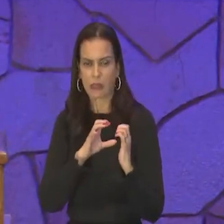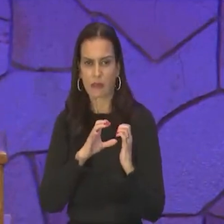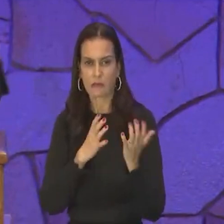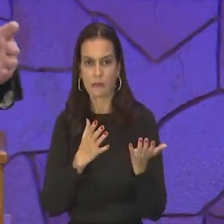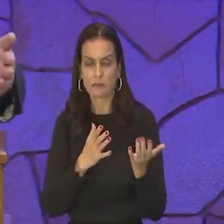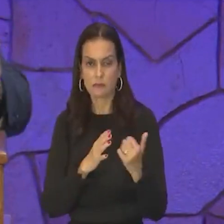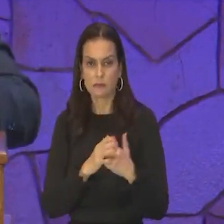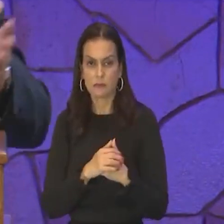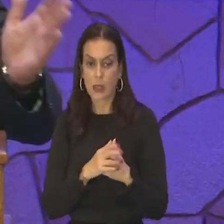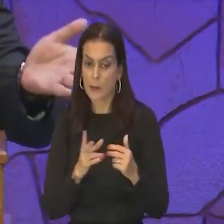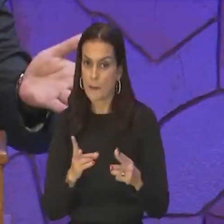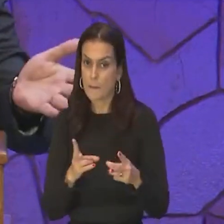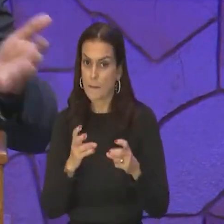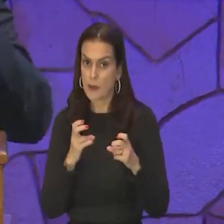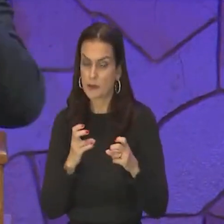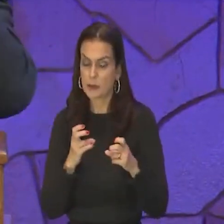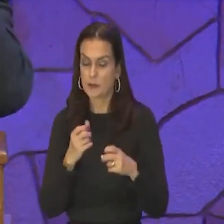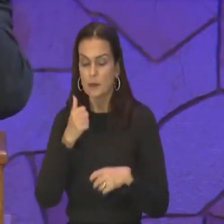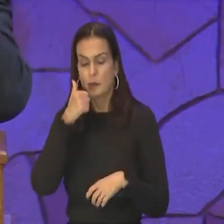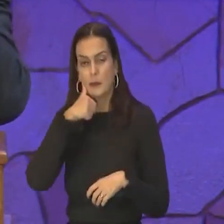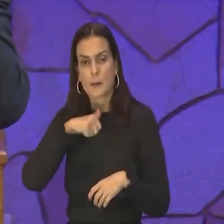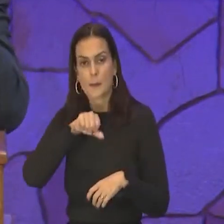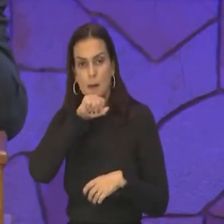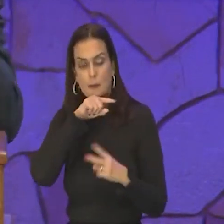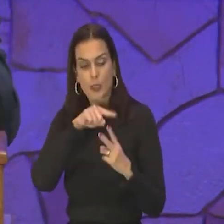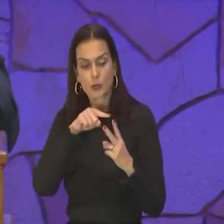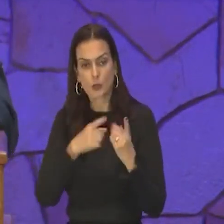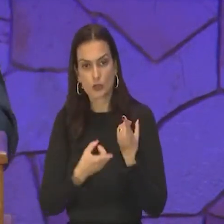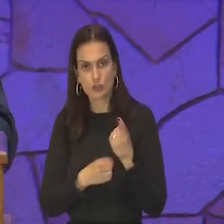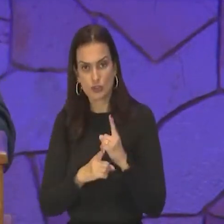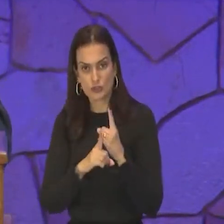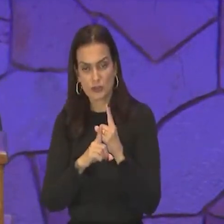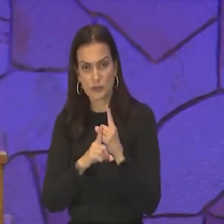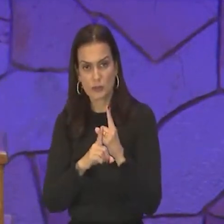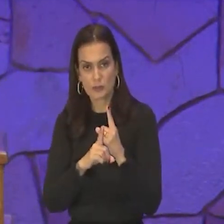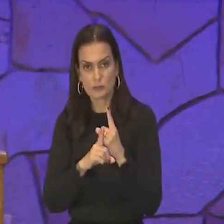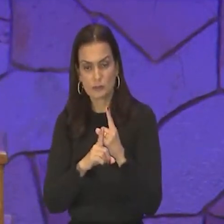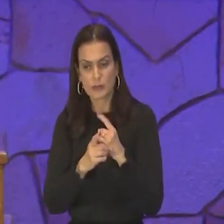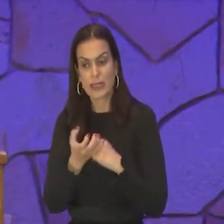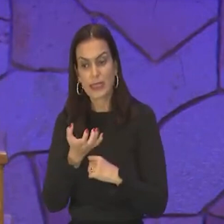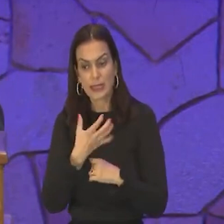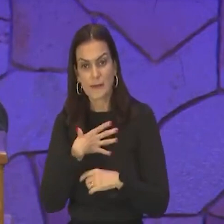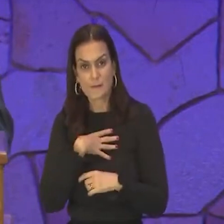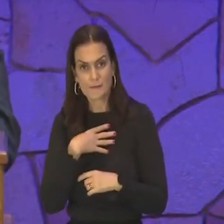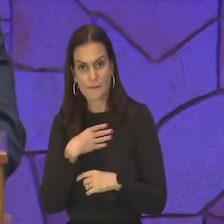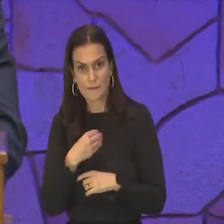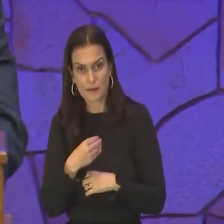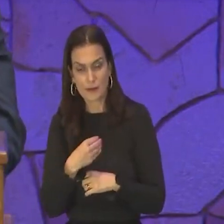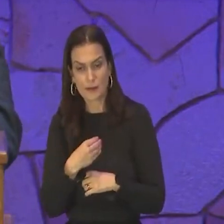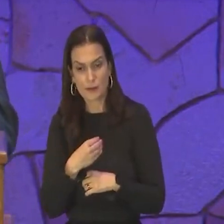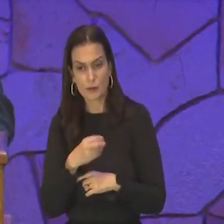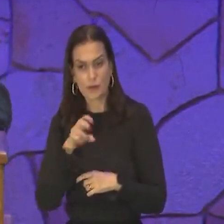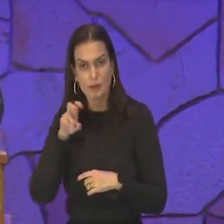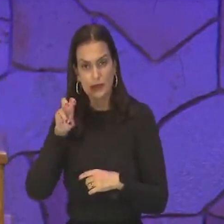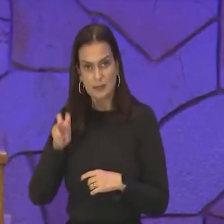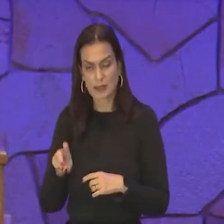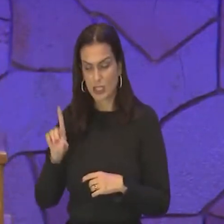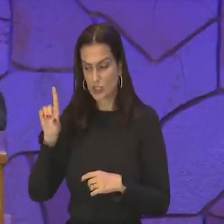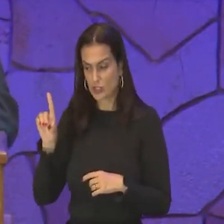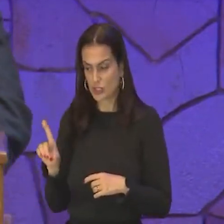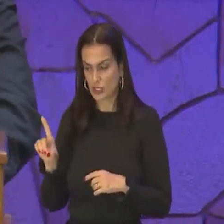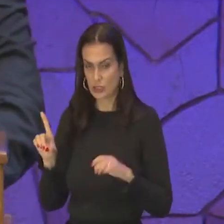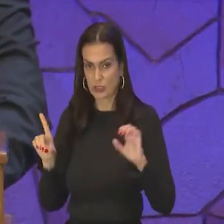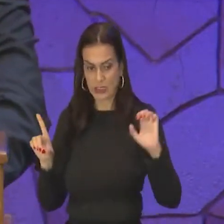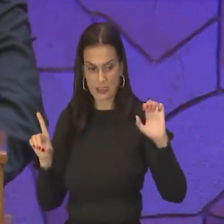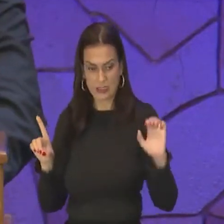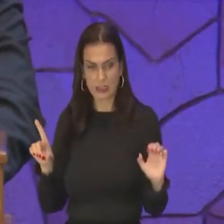Quando nós percebemos a mãe de 2 discípulos, de 2 apóstolos, que queria que os seus filhos, um se assentasse à sua direita e outro à sua